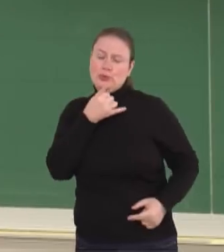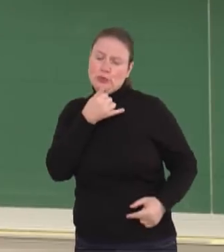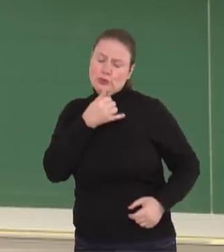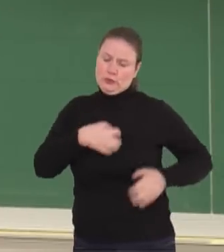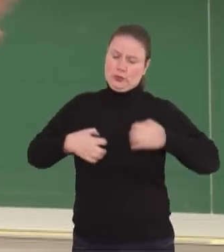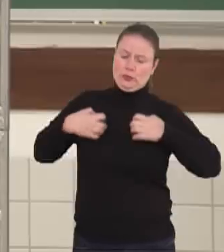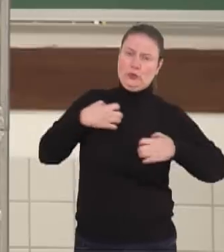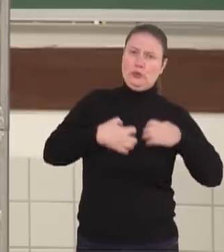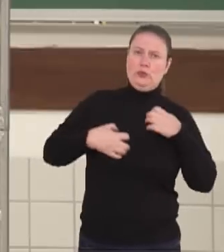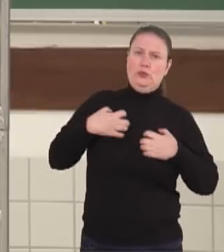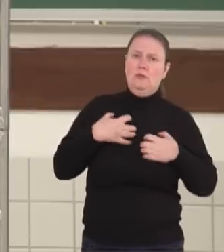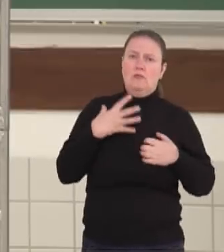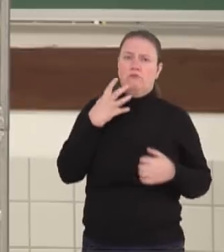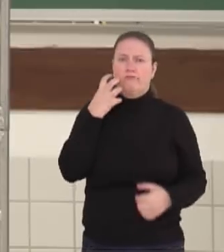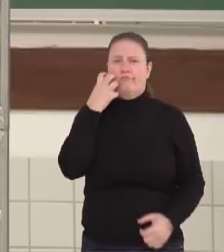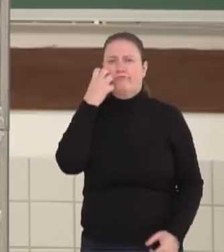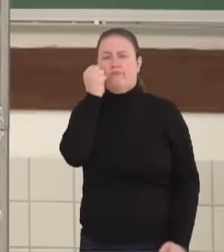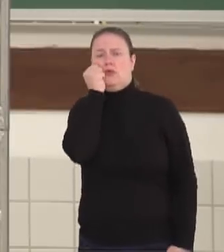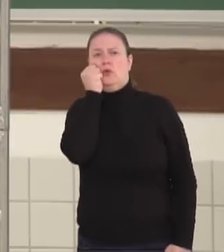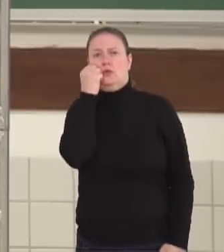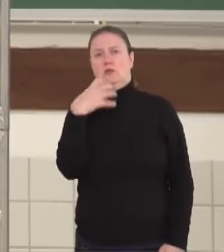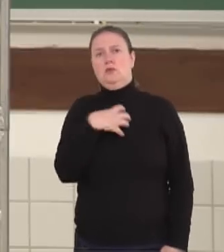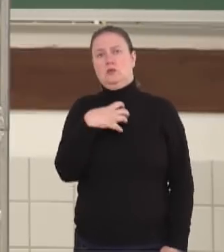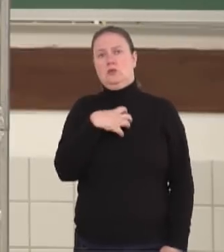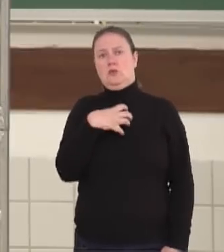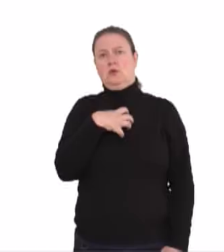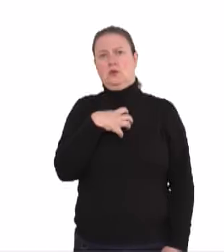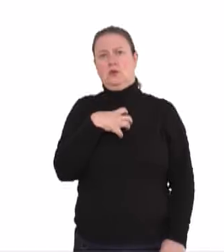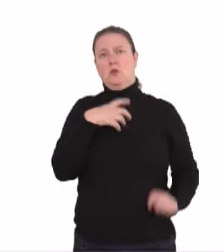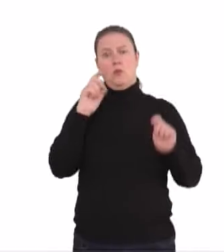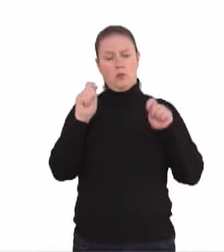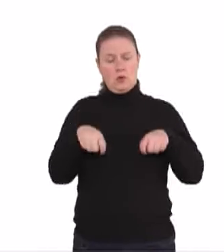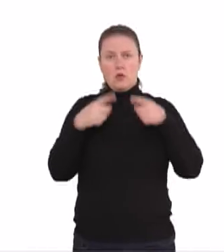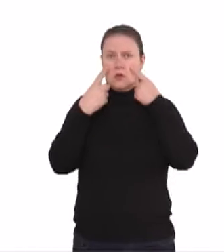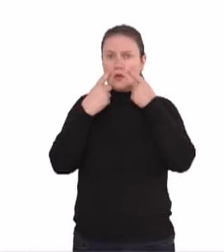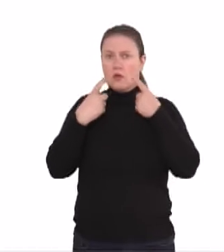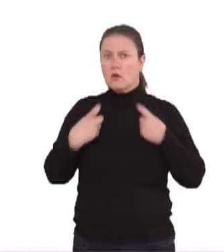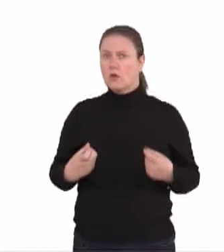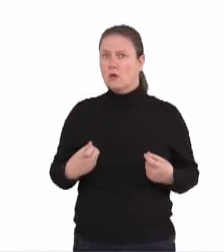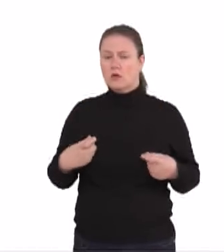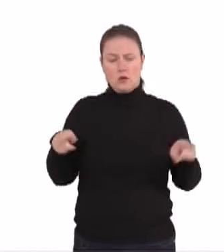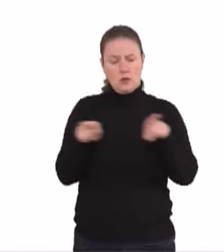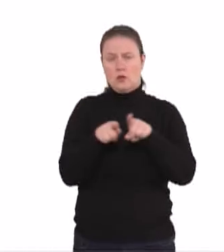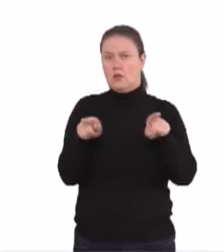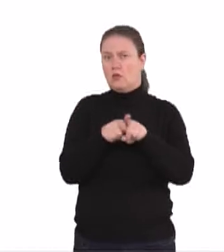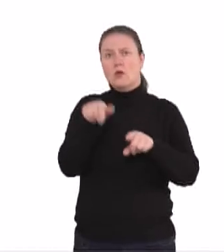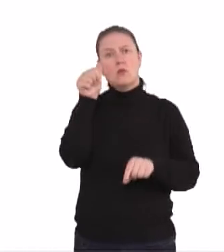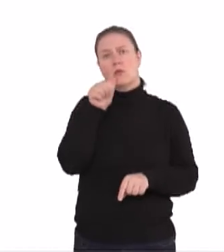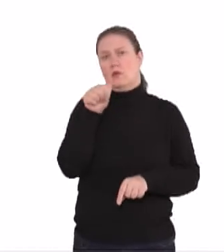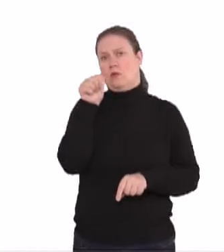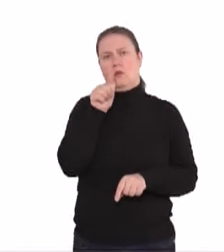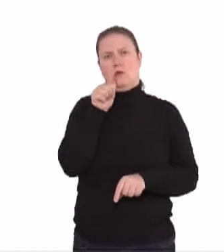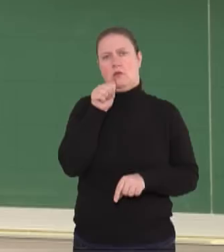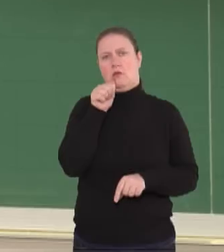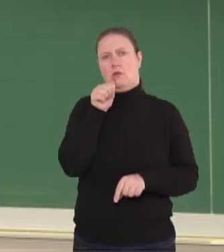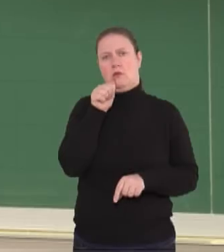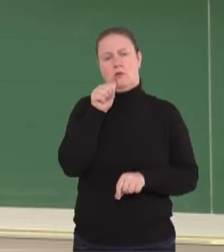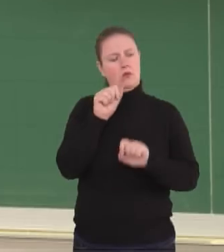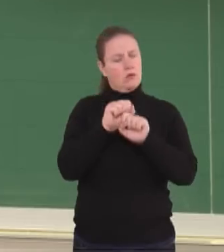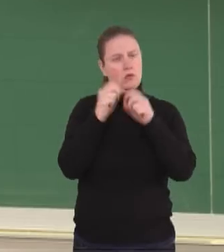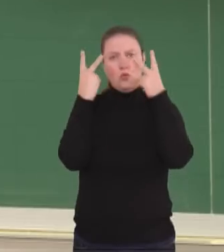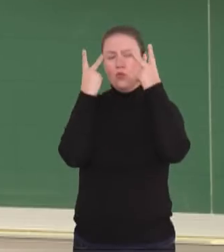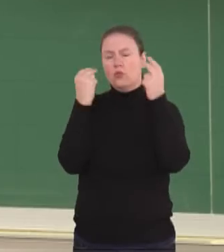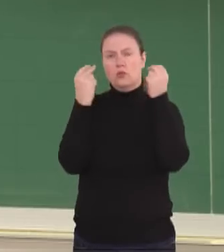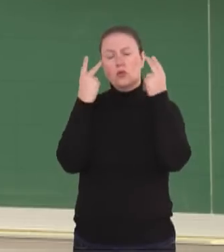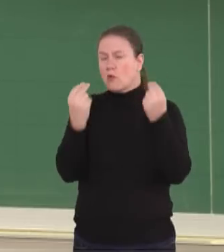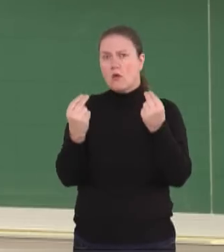angustiado, magoado, algum sentimento te leva para derrubar as lágrimas, tanto quanto as mulheres, né? E aí, a partir desse